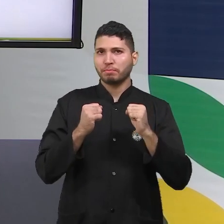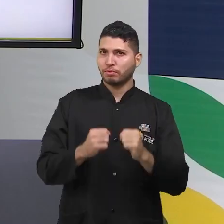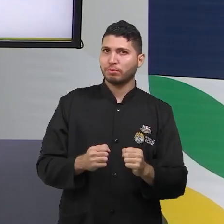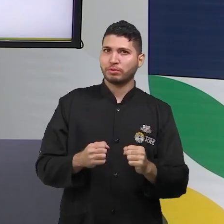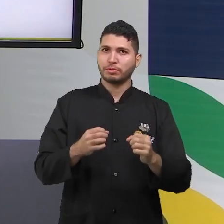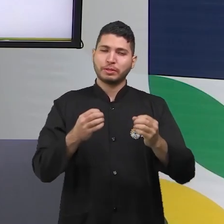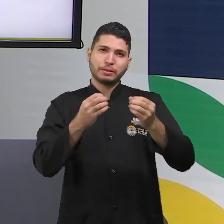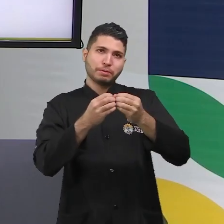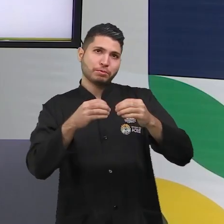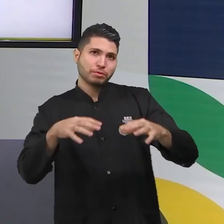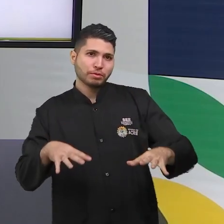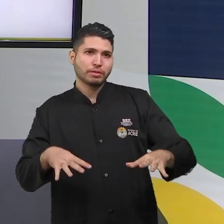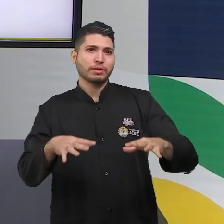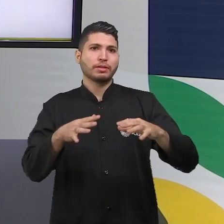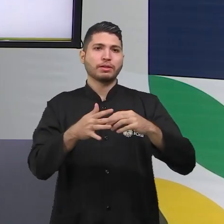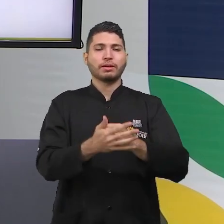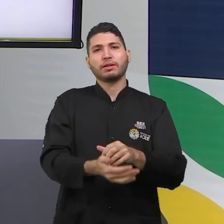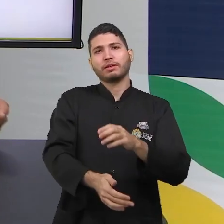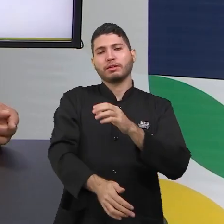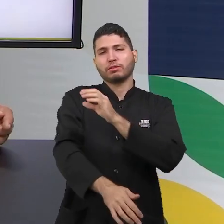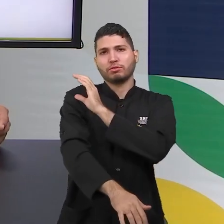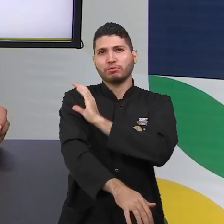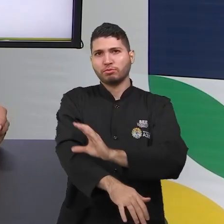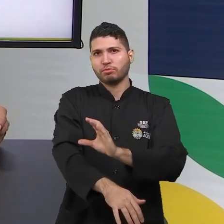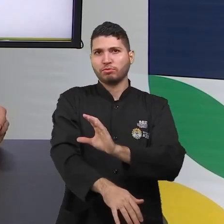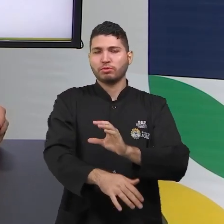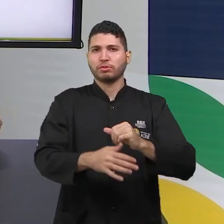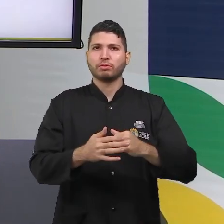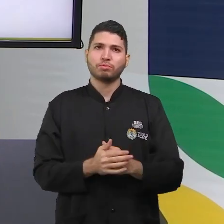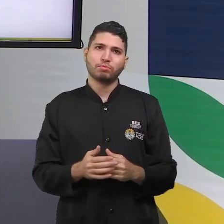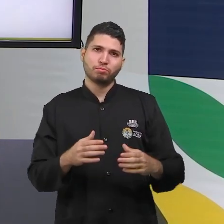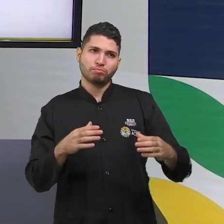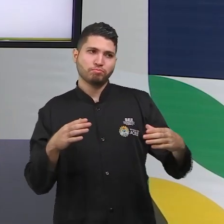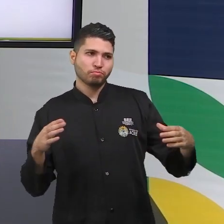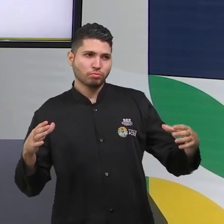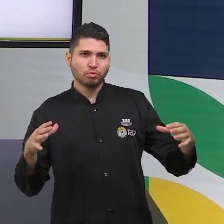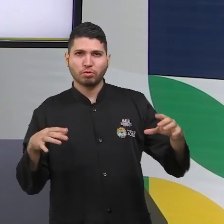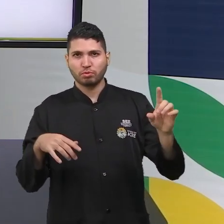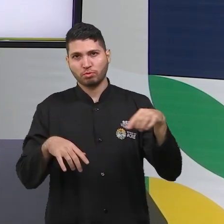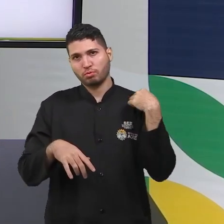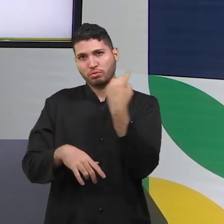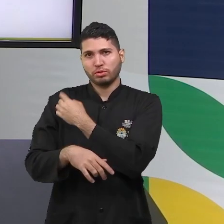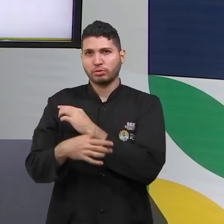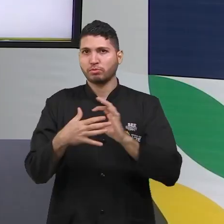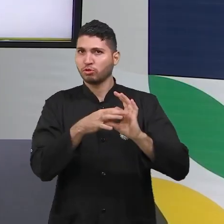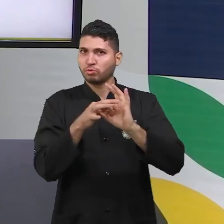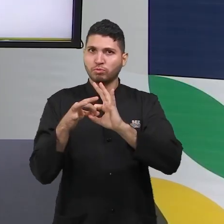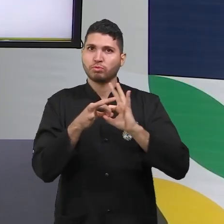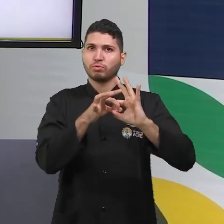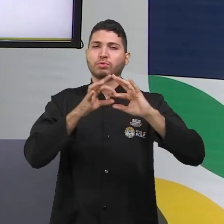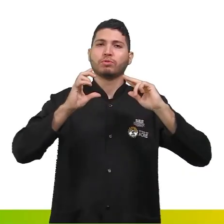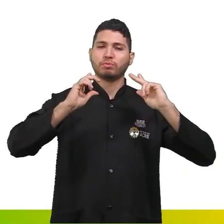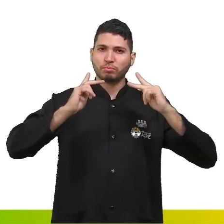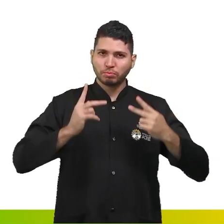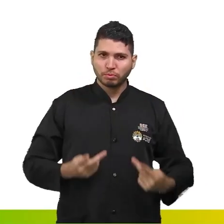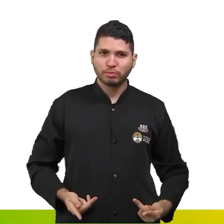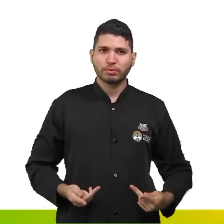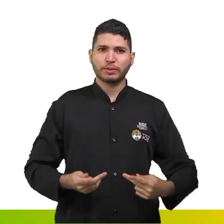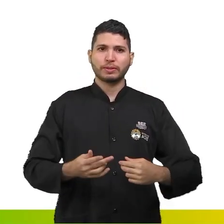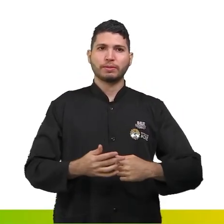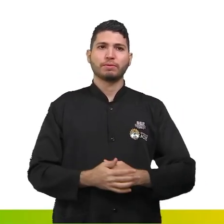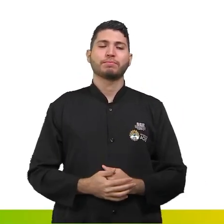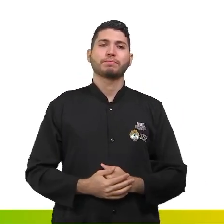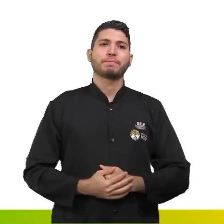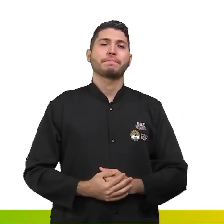nenhuma cultura, isso não é bom para o conjunto da humanidade, com certeza. Agora temos mais o